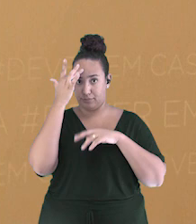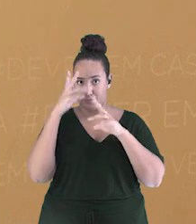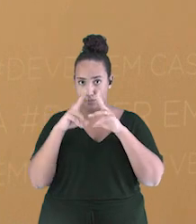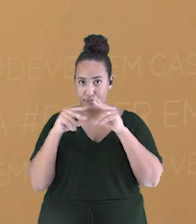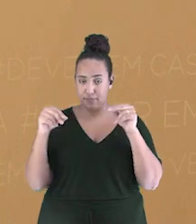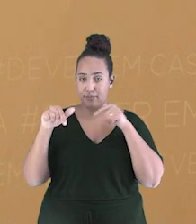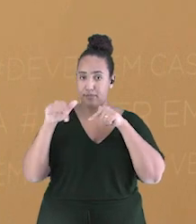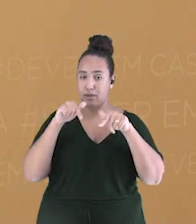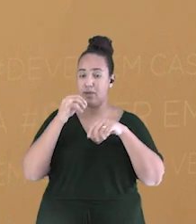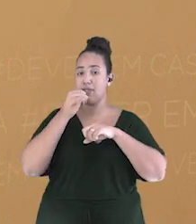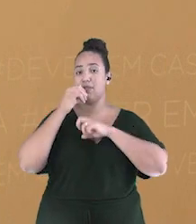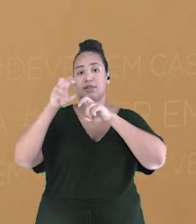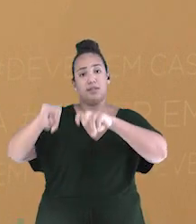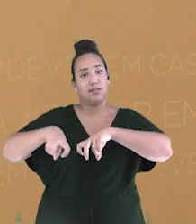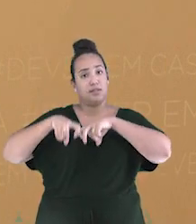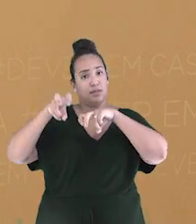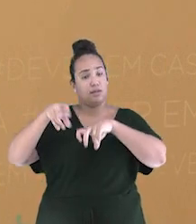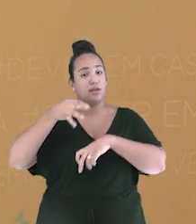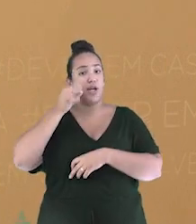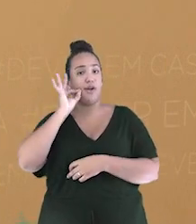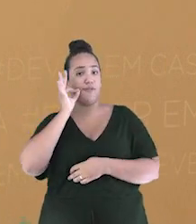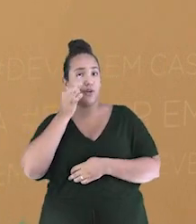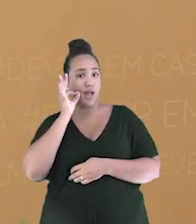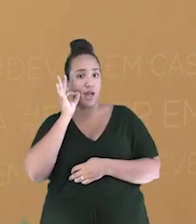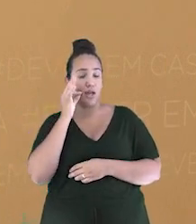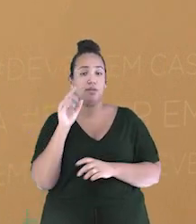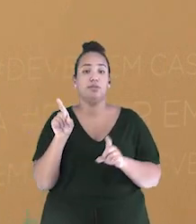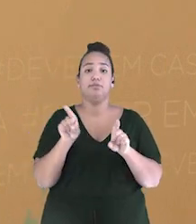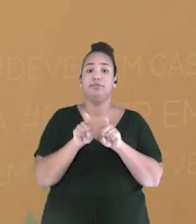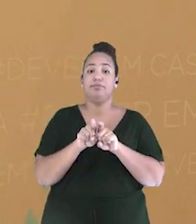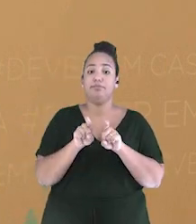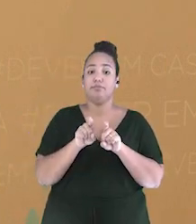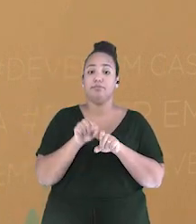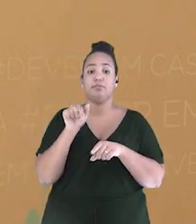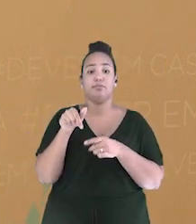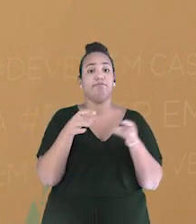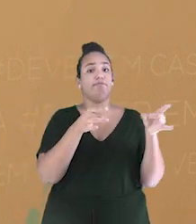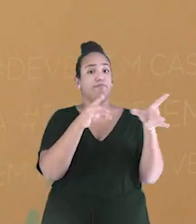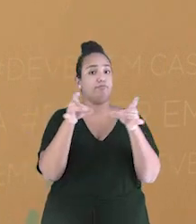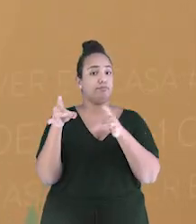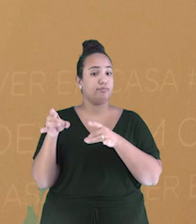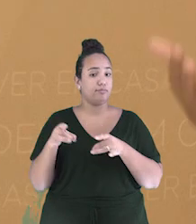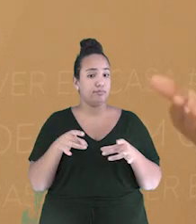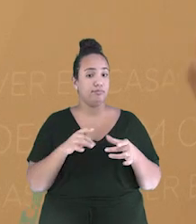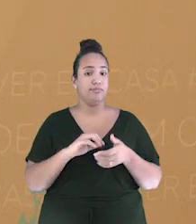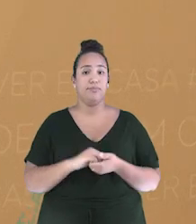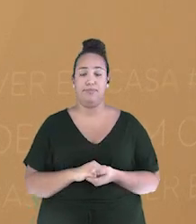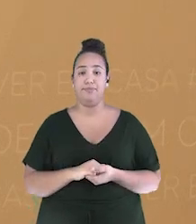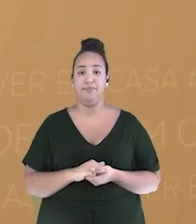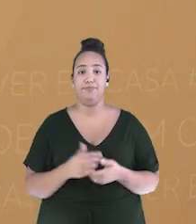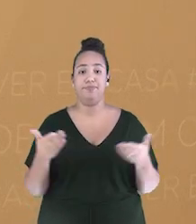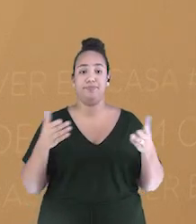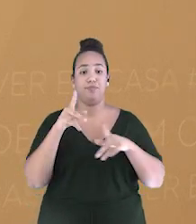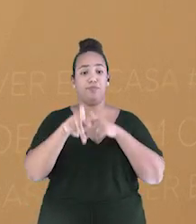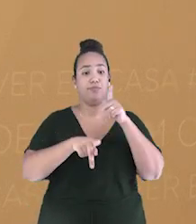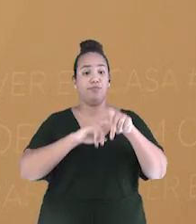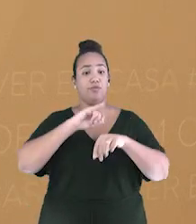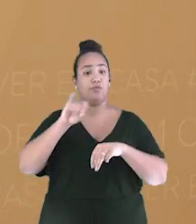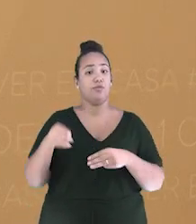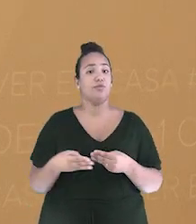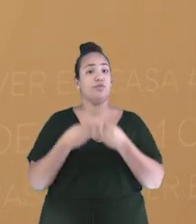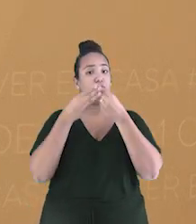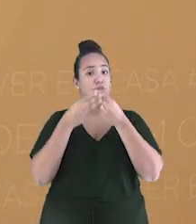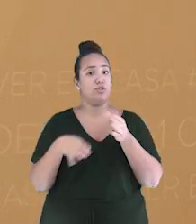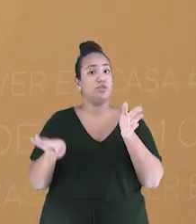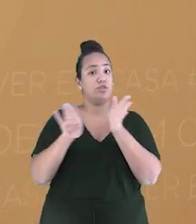em plantações, lavouras de café e outros viraram comerciantes. Os judeus começaram a chegar no